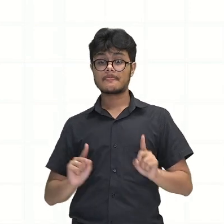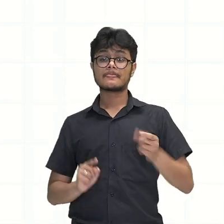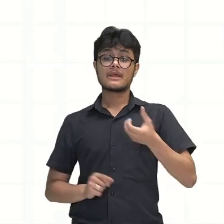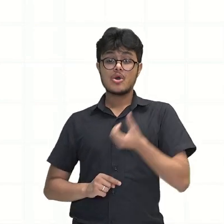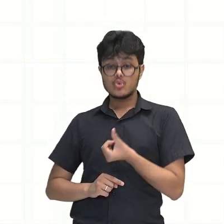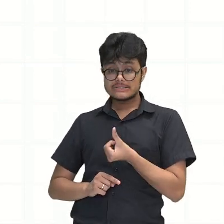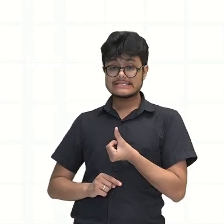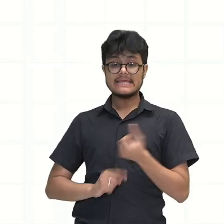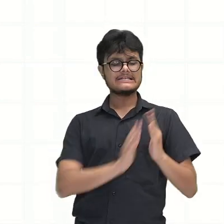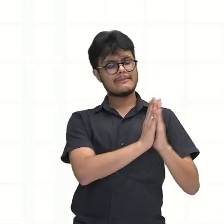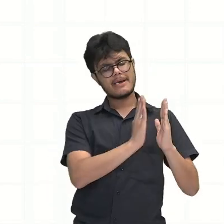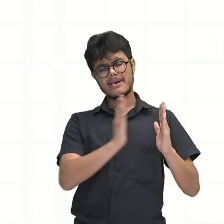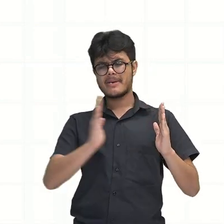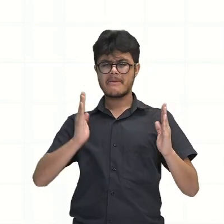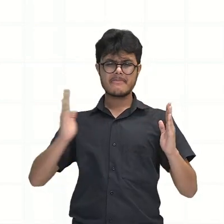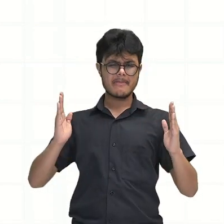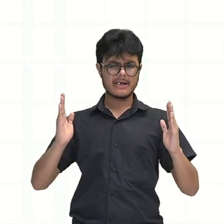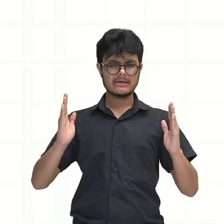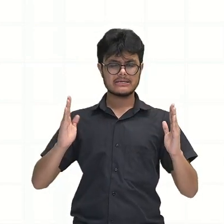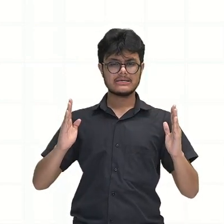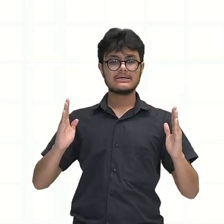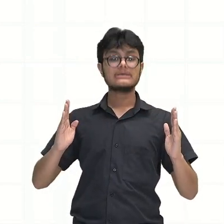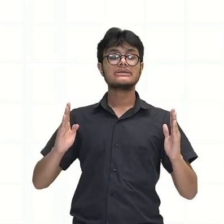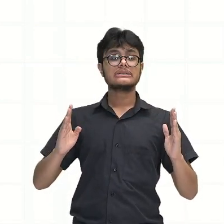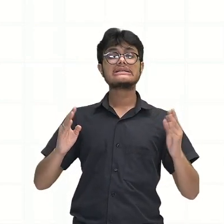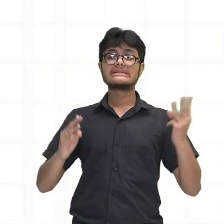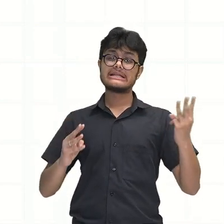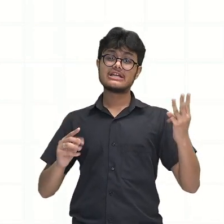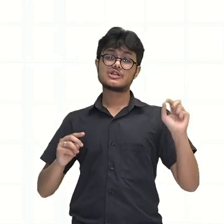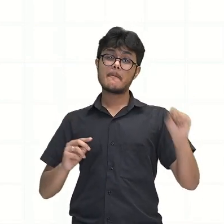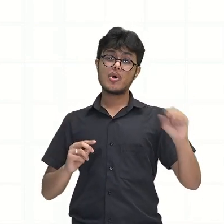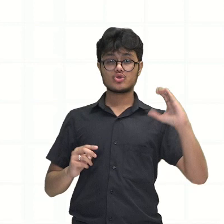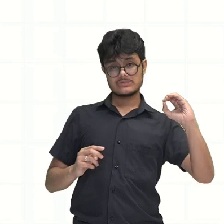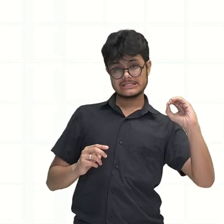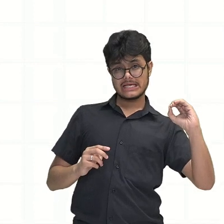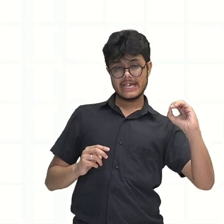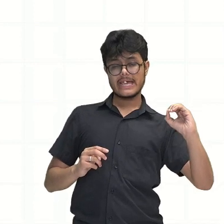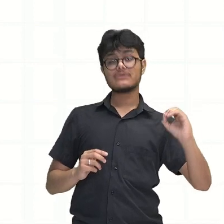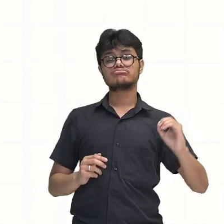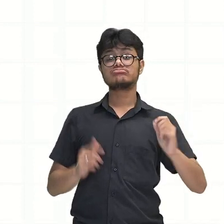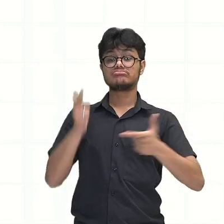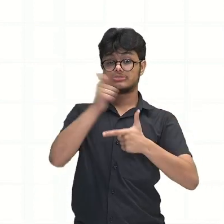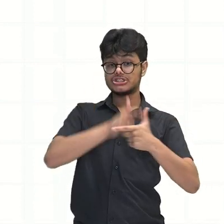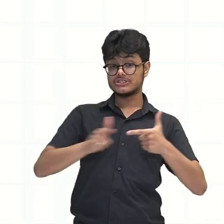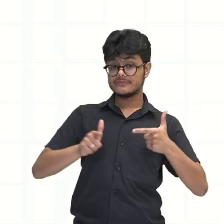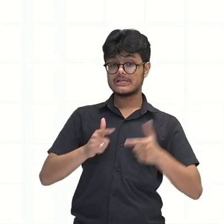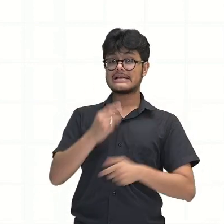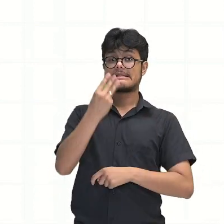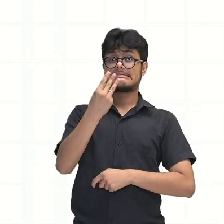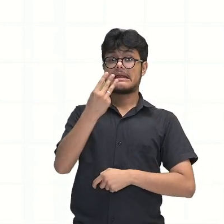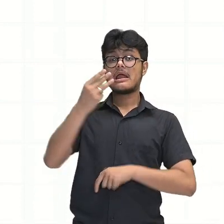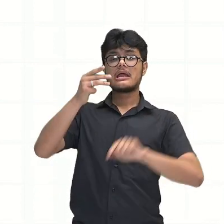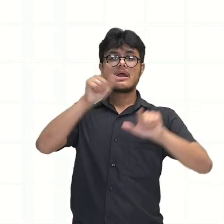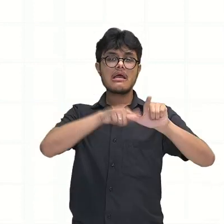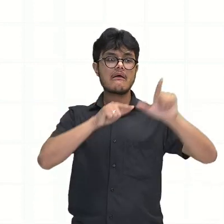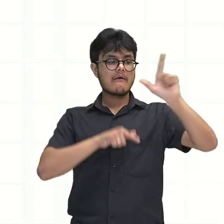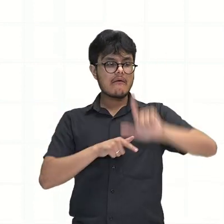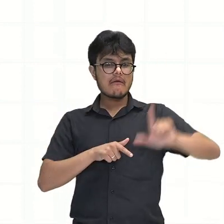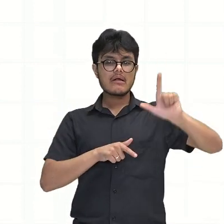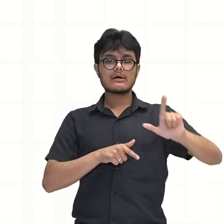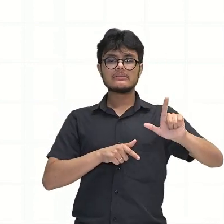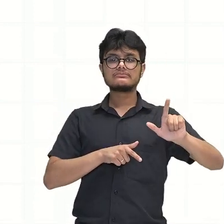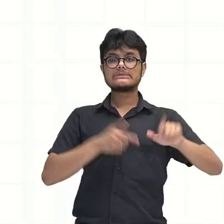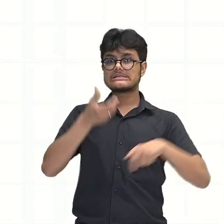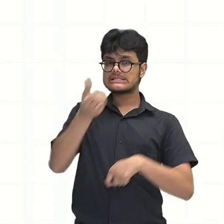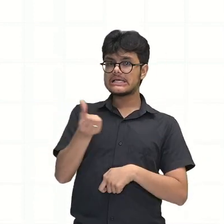6 cilindros, aí o motor de um carro 3.0, ele vai dividir 3 litros em